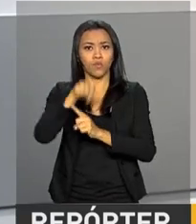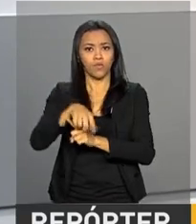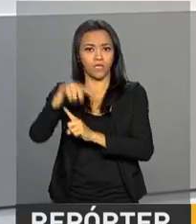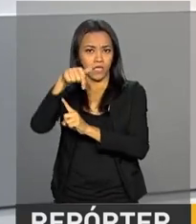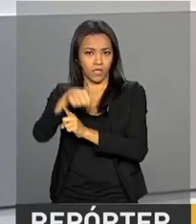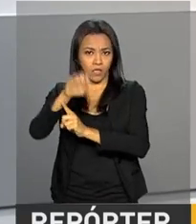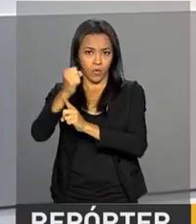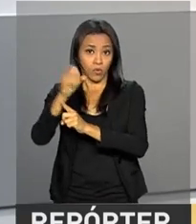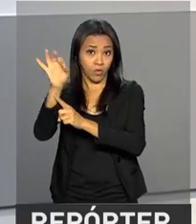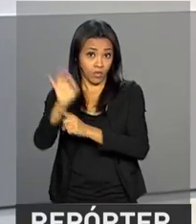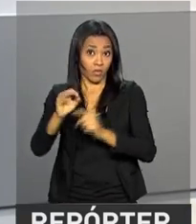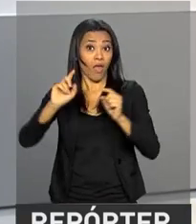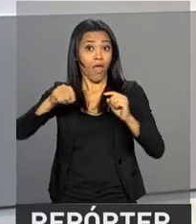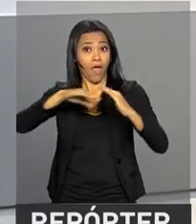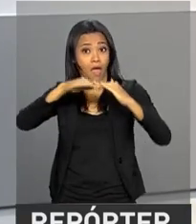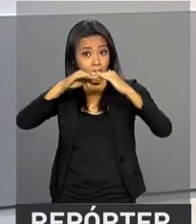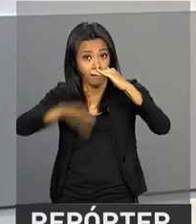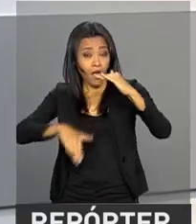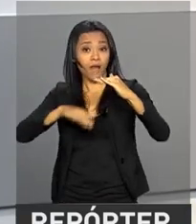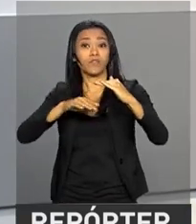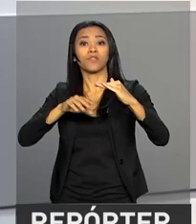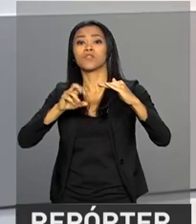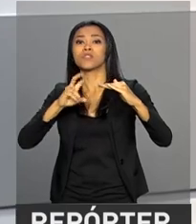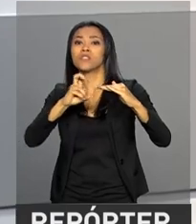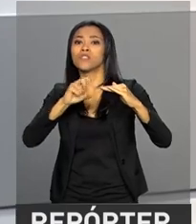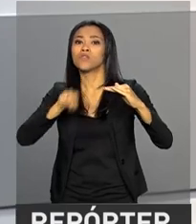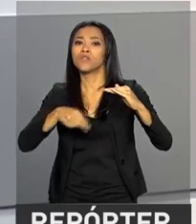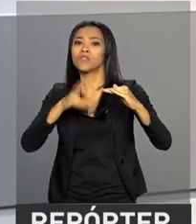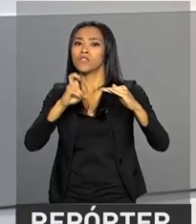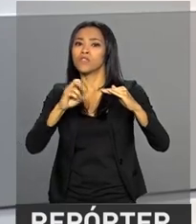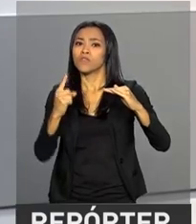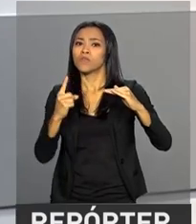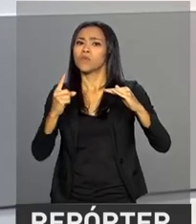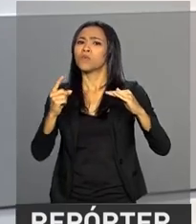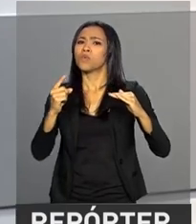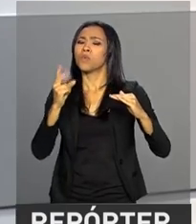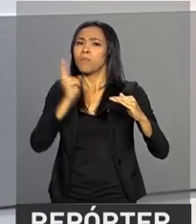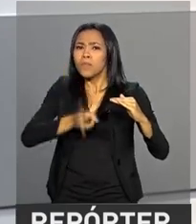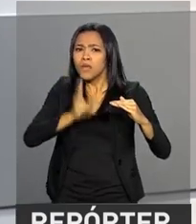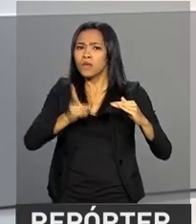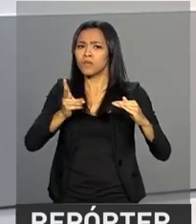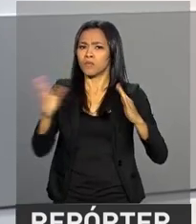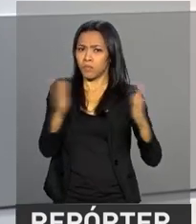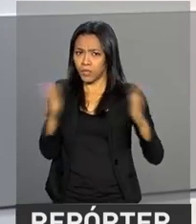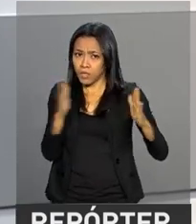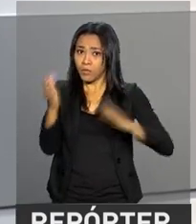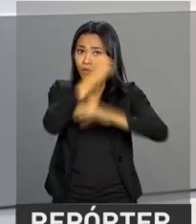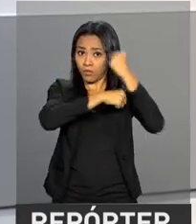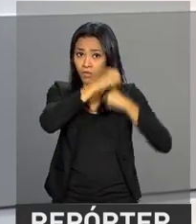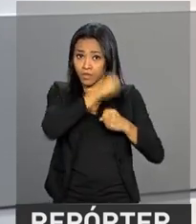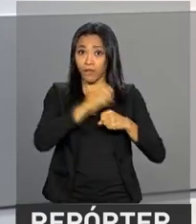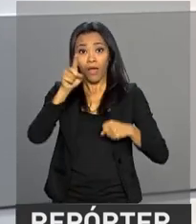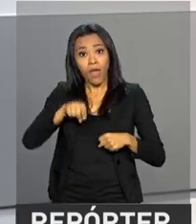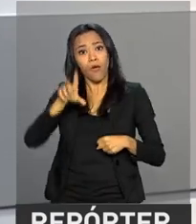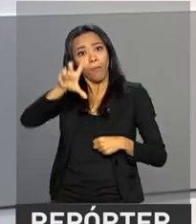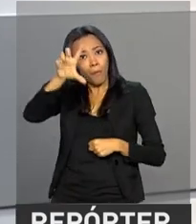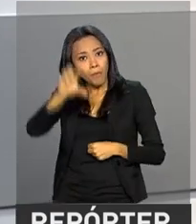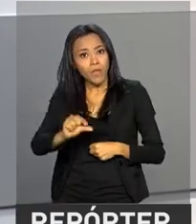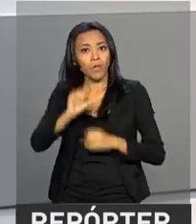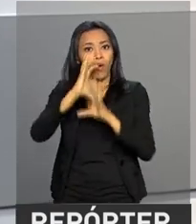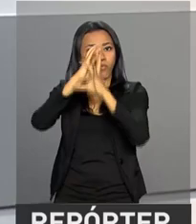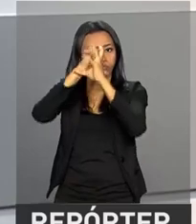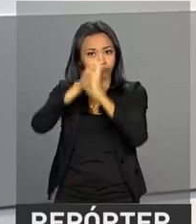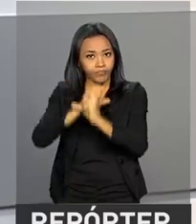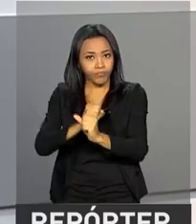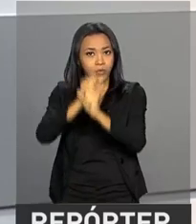1,78%, índice bem abaixo dos 5,51% do mesmo período do ano passado. É também o menor acumulado no ano, registrado em um